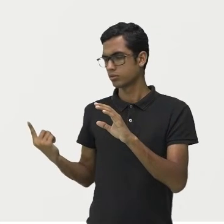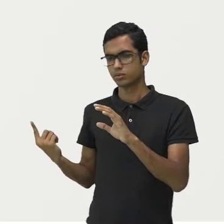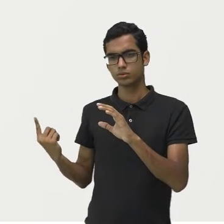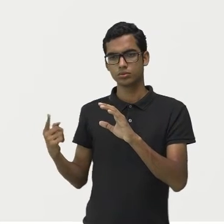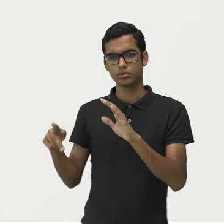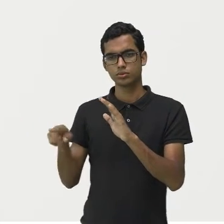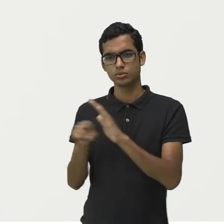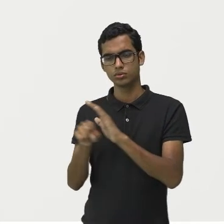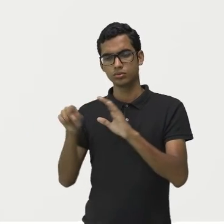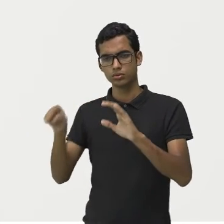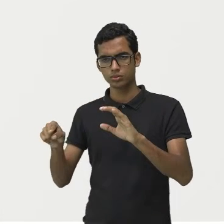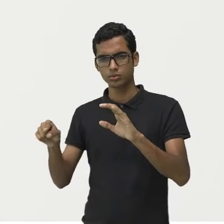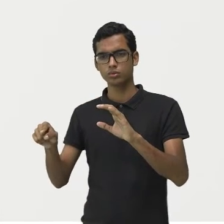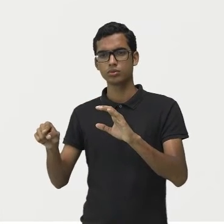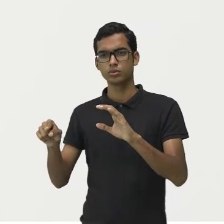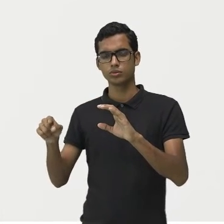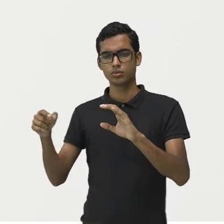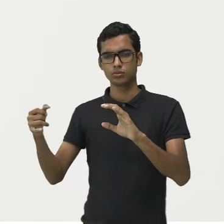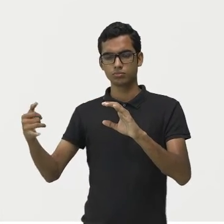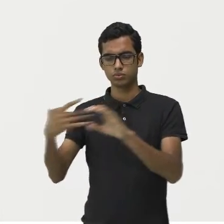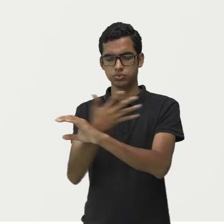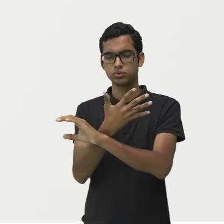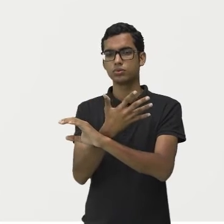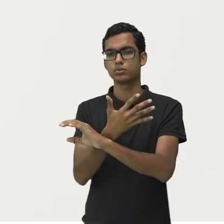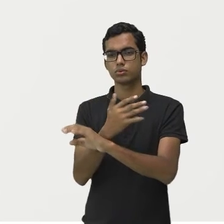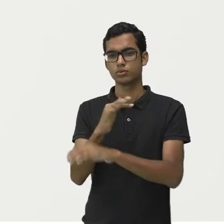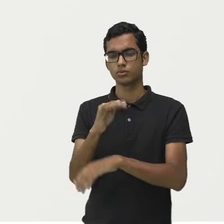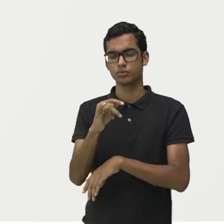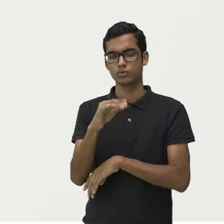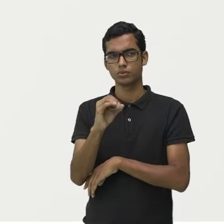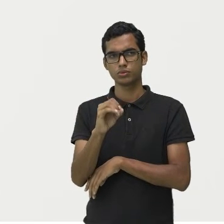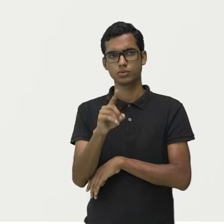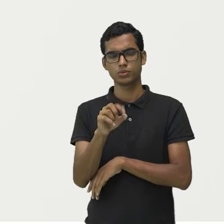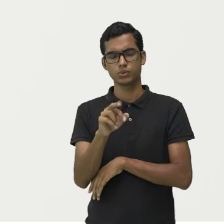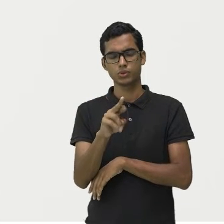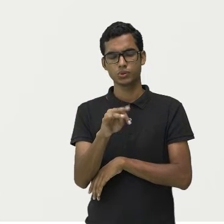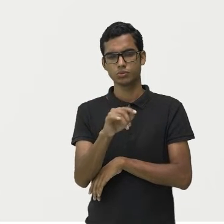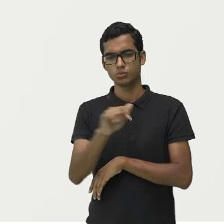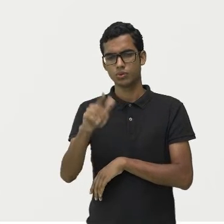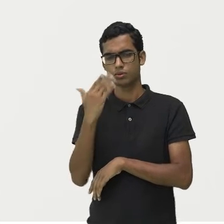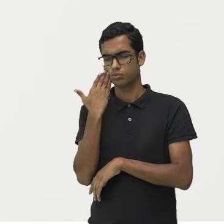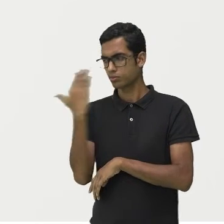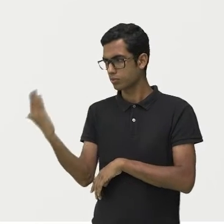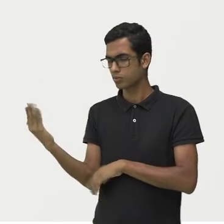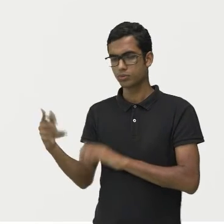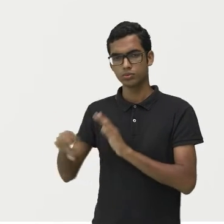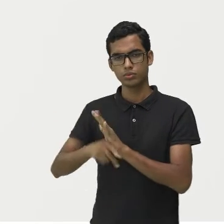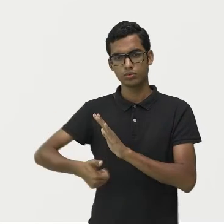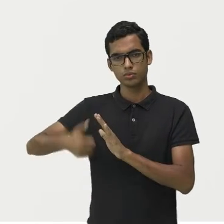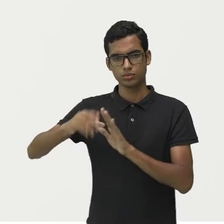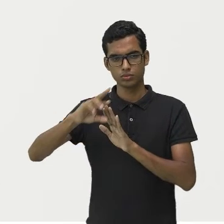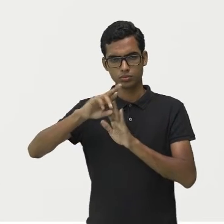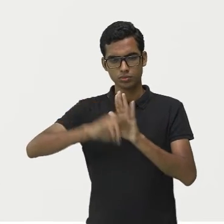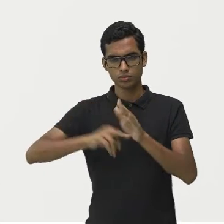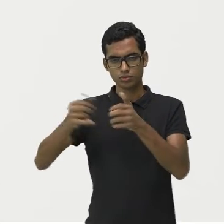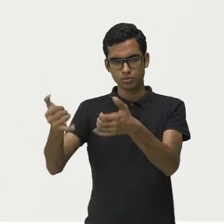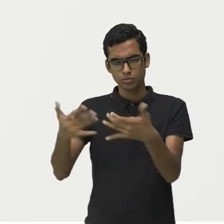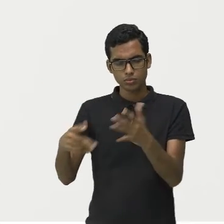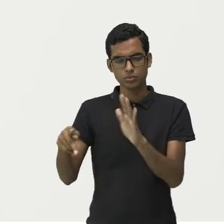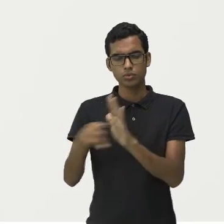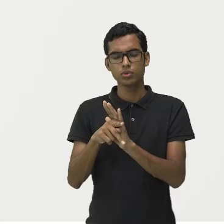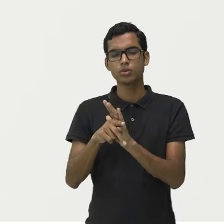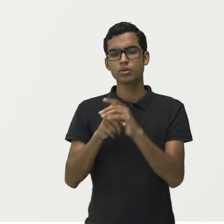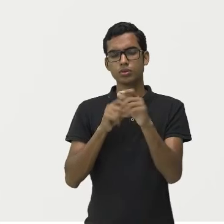eles convergem para o foco virtual do espelho. Então, essa é a primeira regra que diz, né,